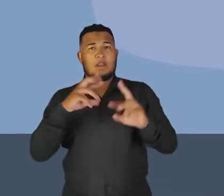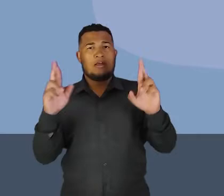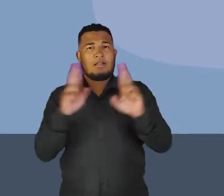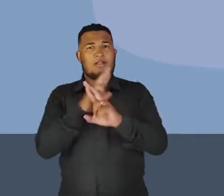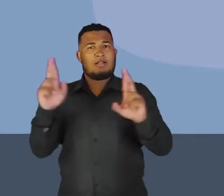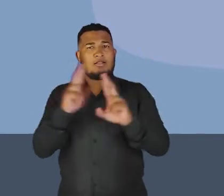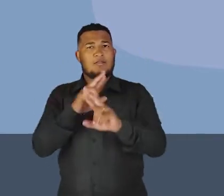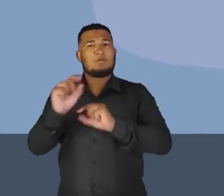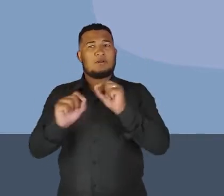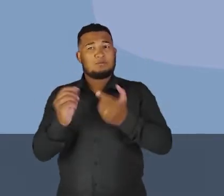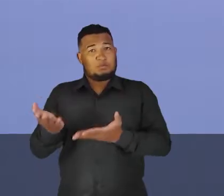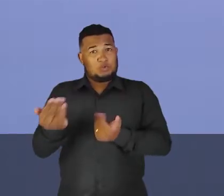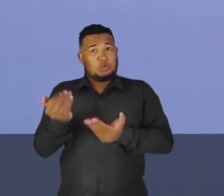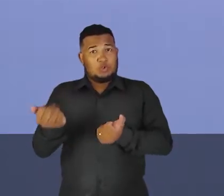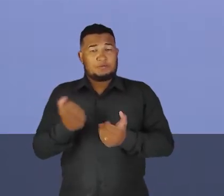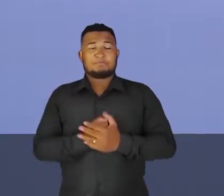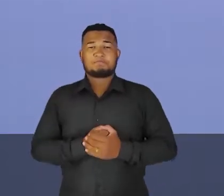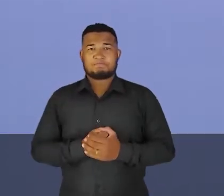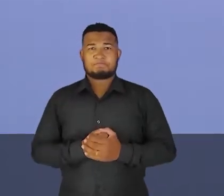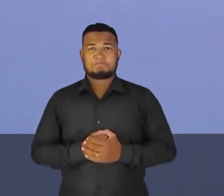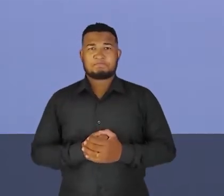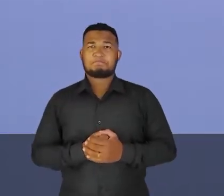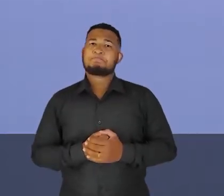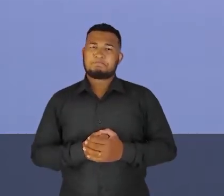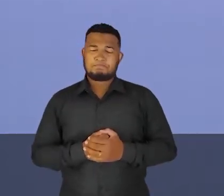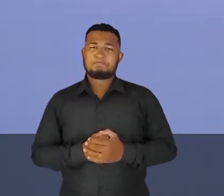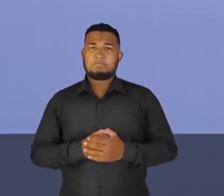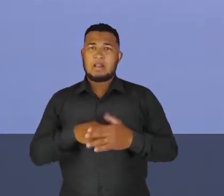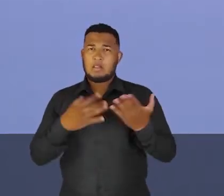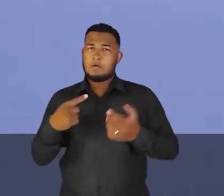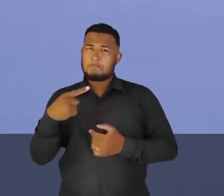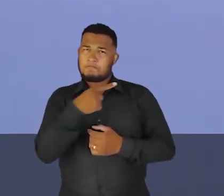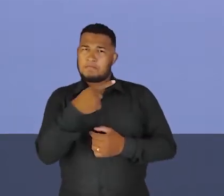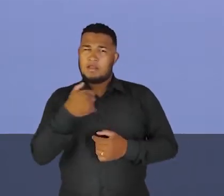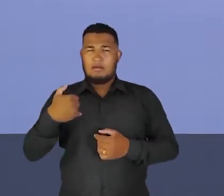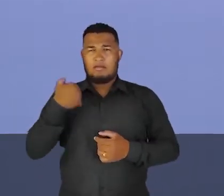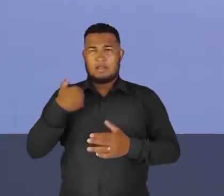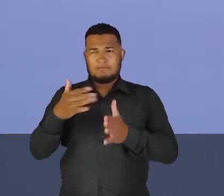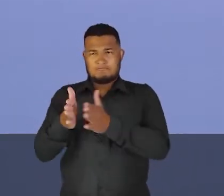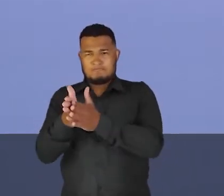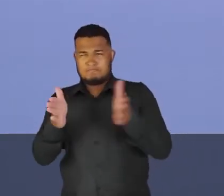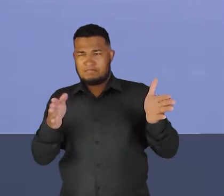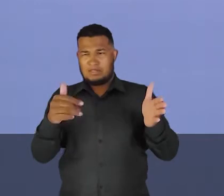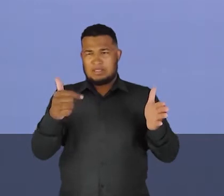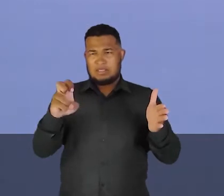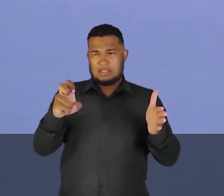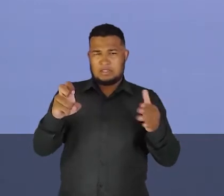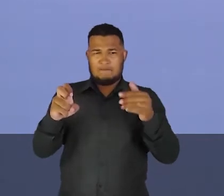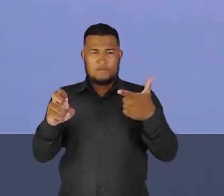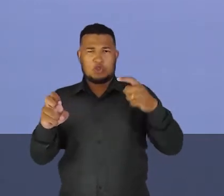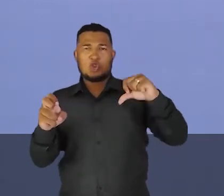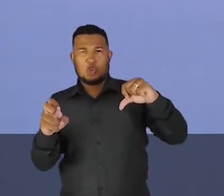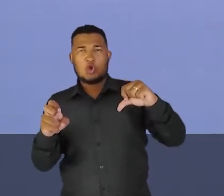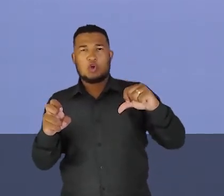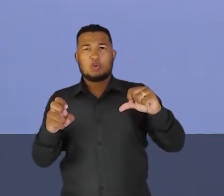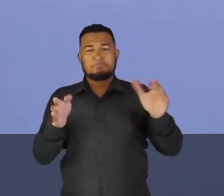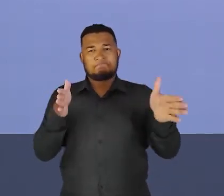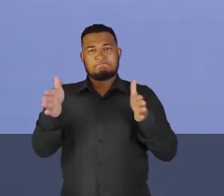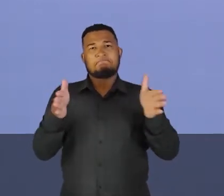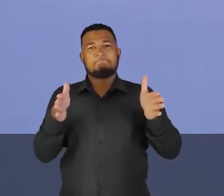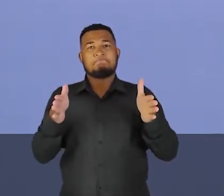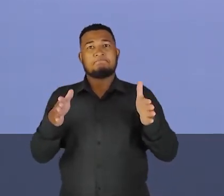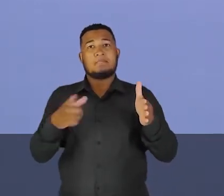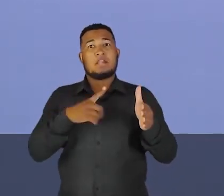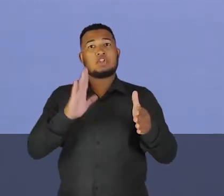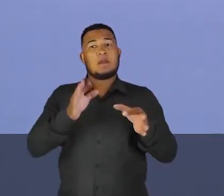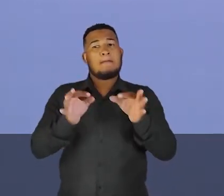relacionada, então, com os jovens. Olha aqui para mim. Essa faixa etária de 15 a 29 anos, de acordo com a política de juventude, ela vai